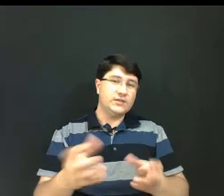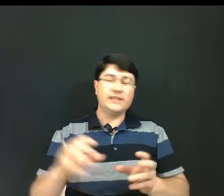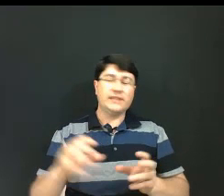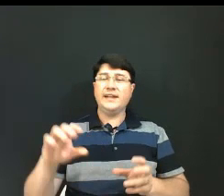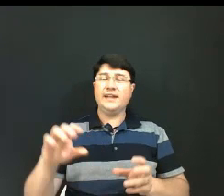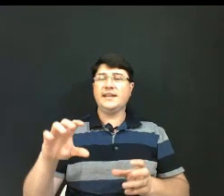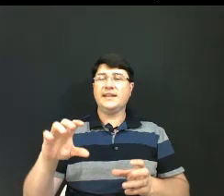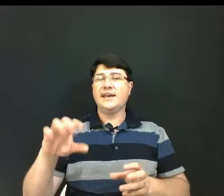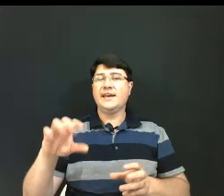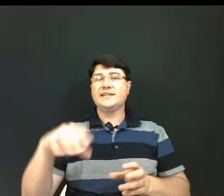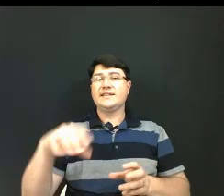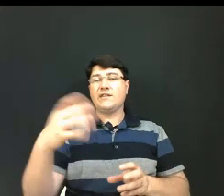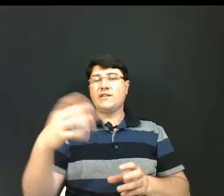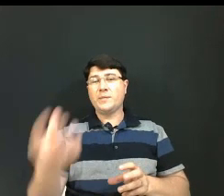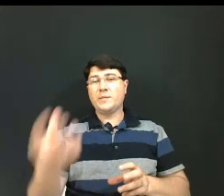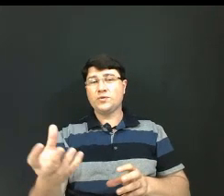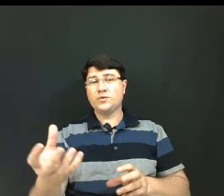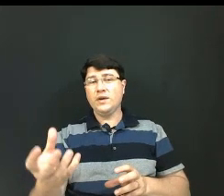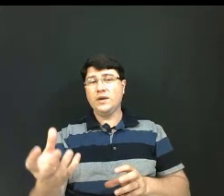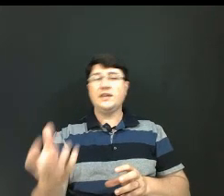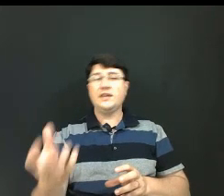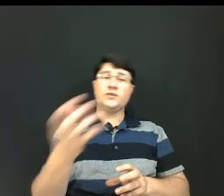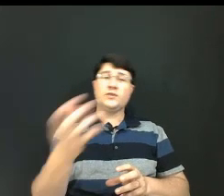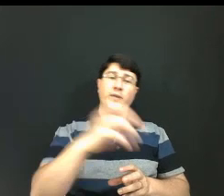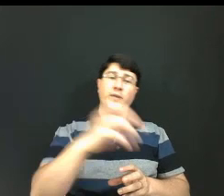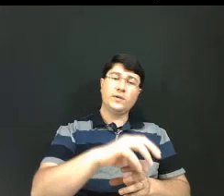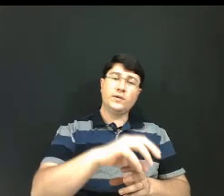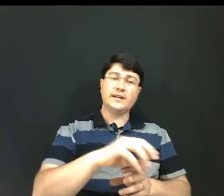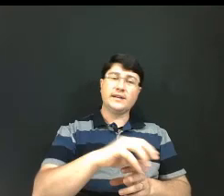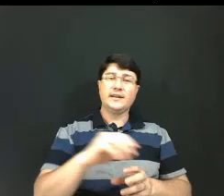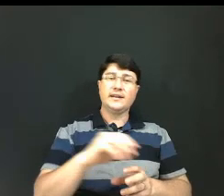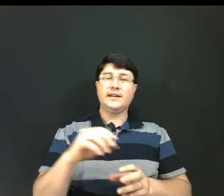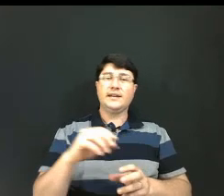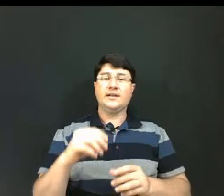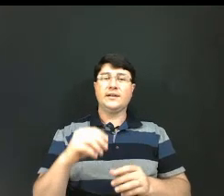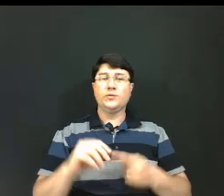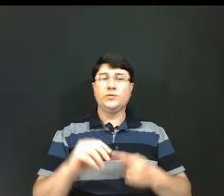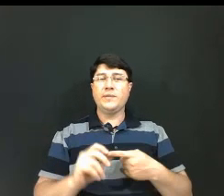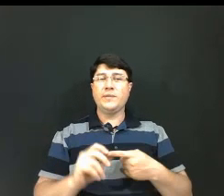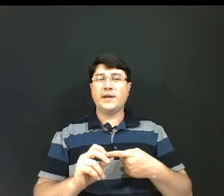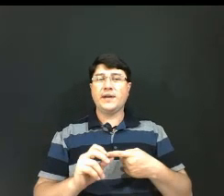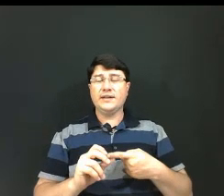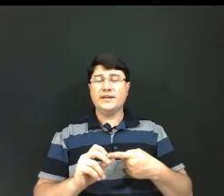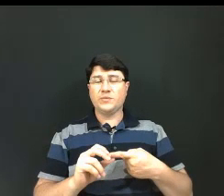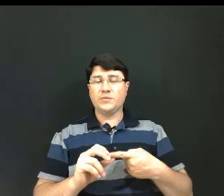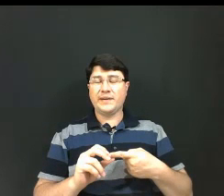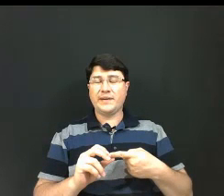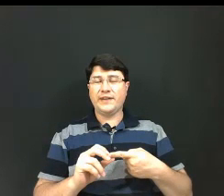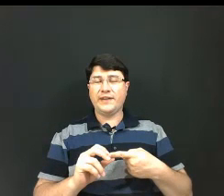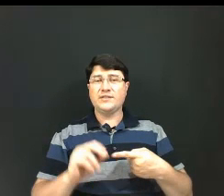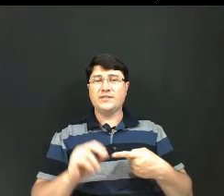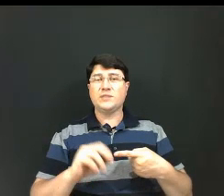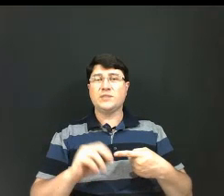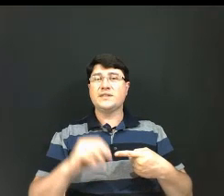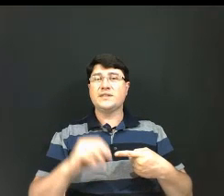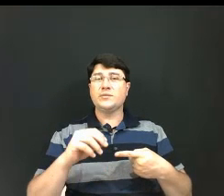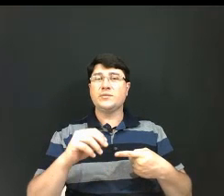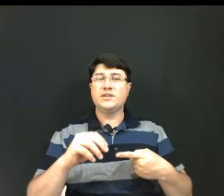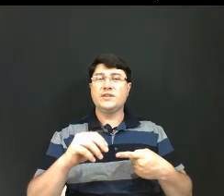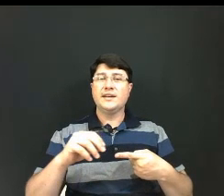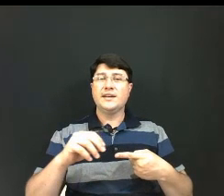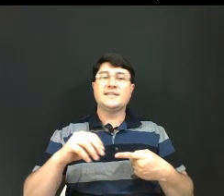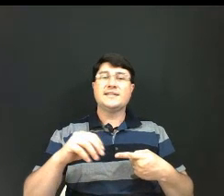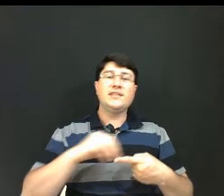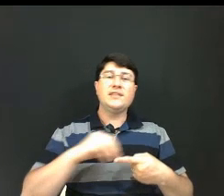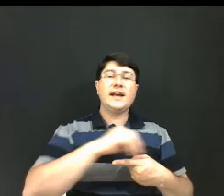que não é dito ali na frase, né? Estava com uma pessoa e passou para outra. Então, no primeiro caso, na primeira frase, nós temos o